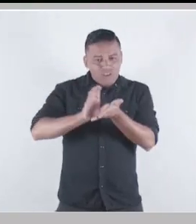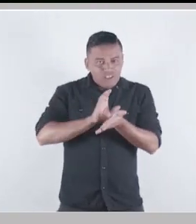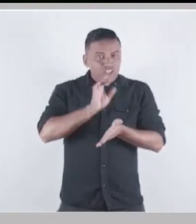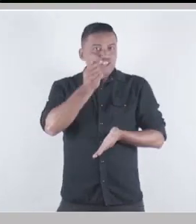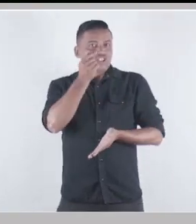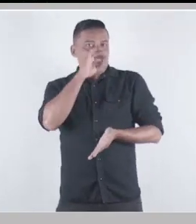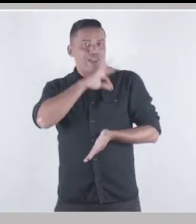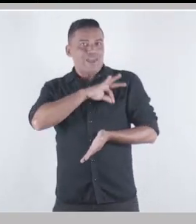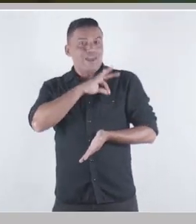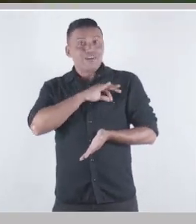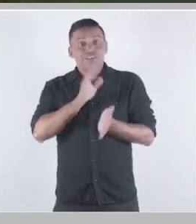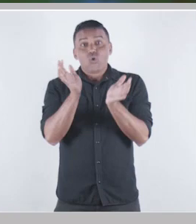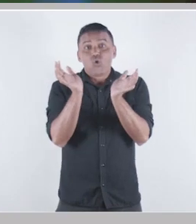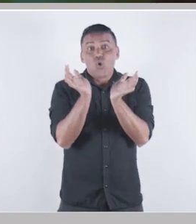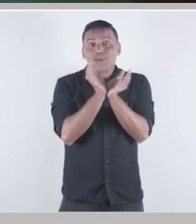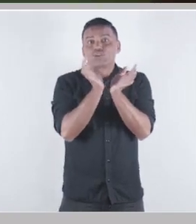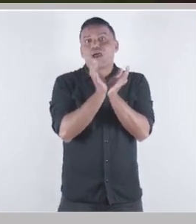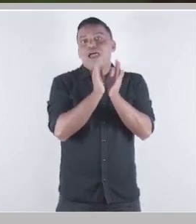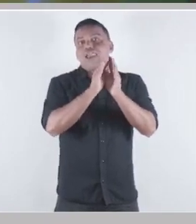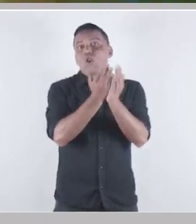colecionar livros assim.